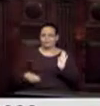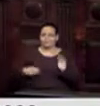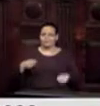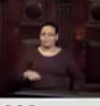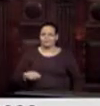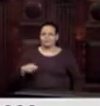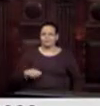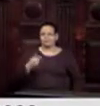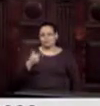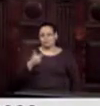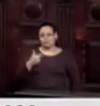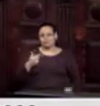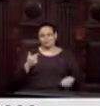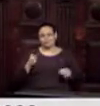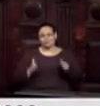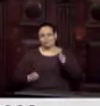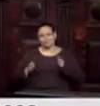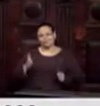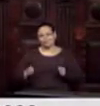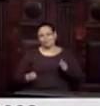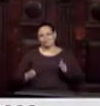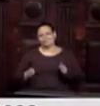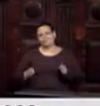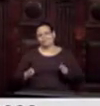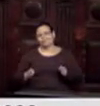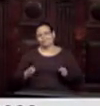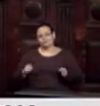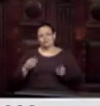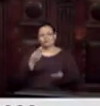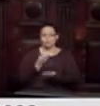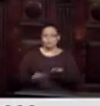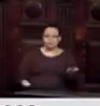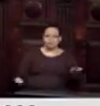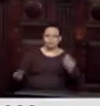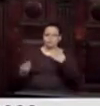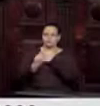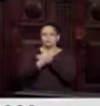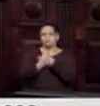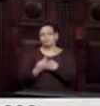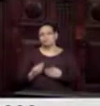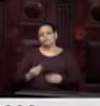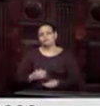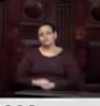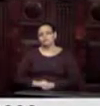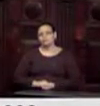quando do segundo mandato foi derrotado.